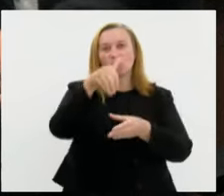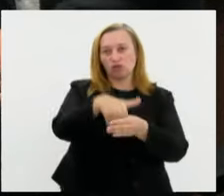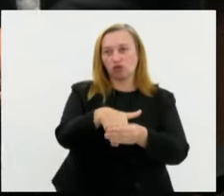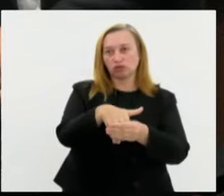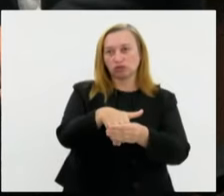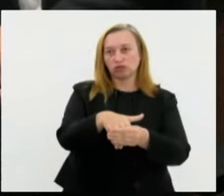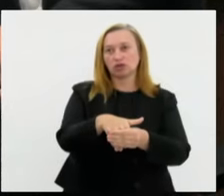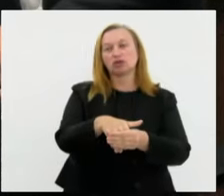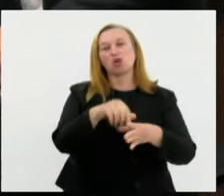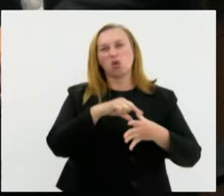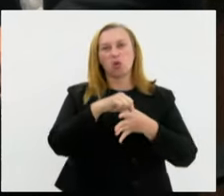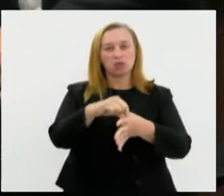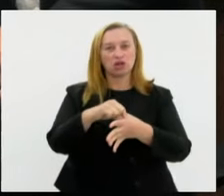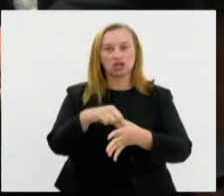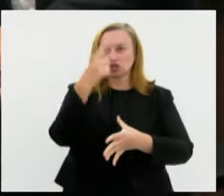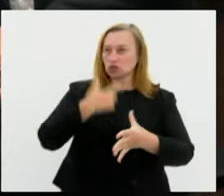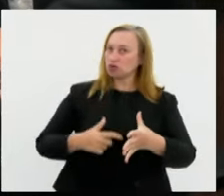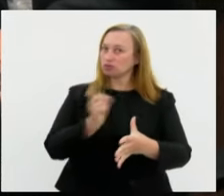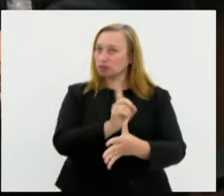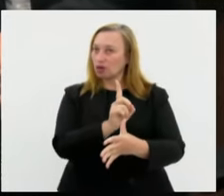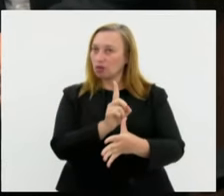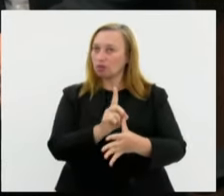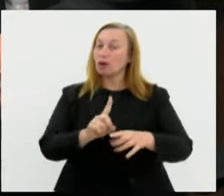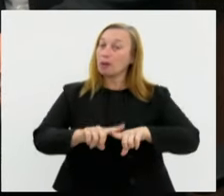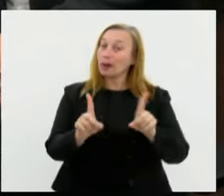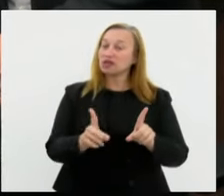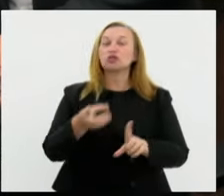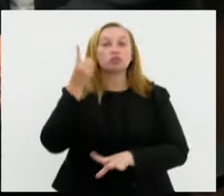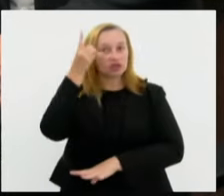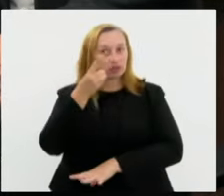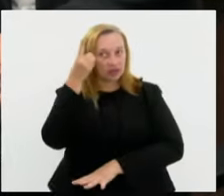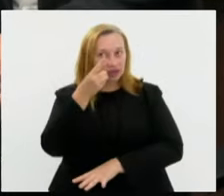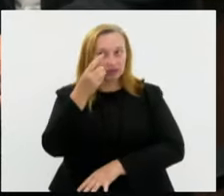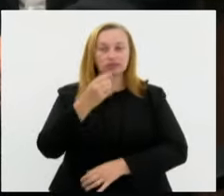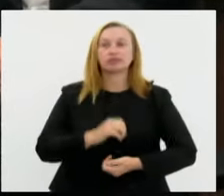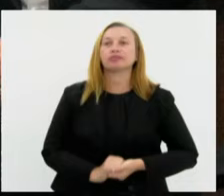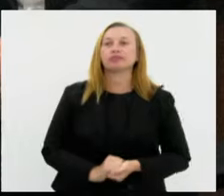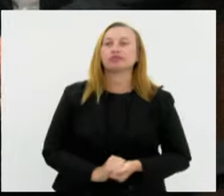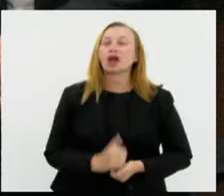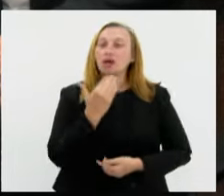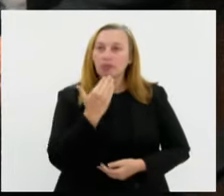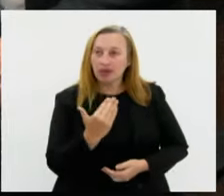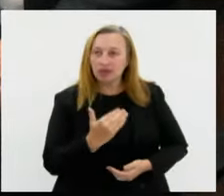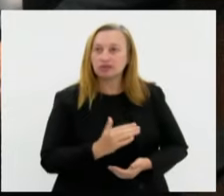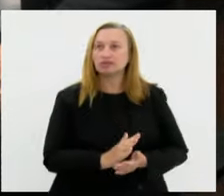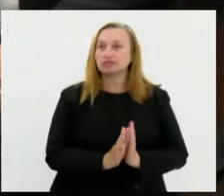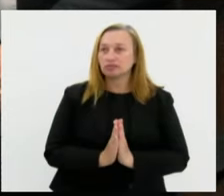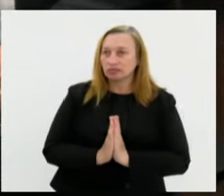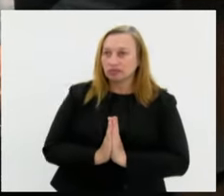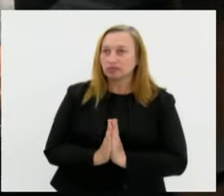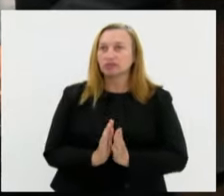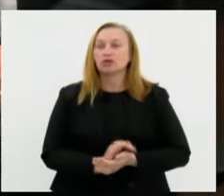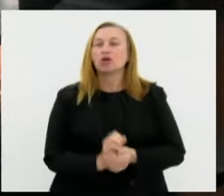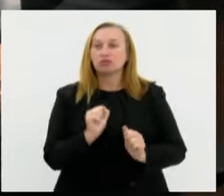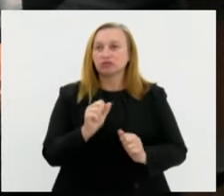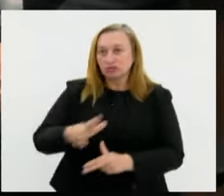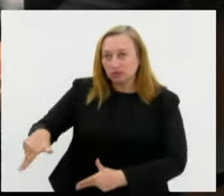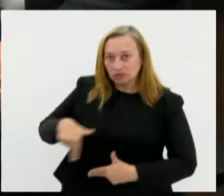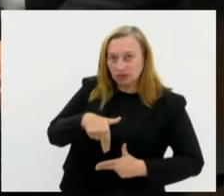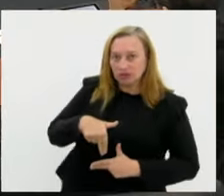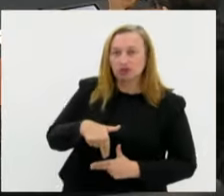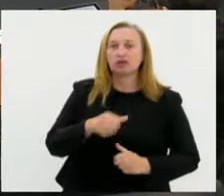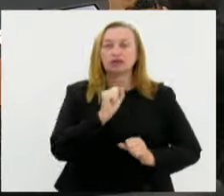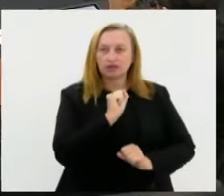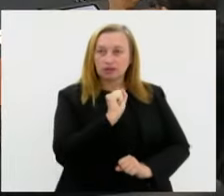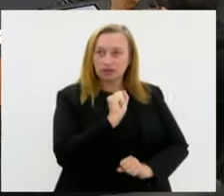como líder, mas como... Quer fazer agora, antes da colheita do... Peço a Vossa Excelência. Por gentileza. Se possível, então, se puder usar a tribuna, presidente. Claro. Obrigado.